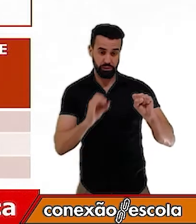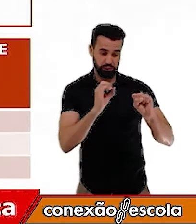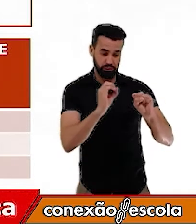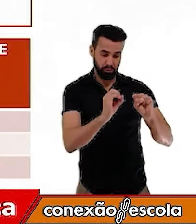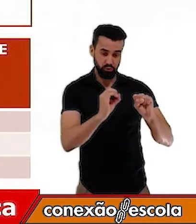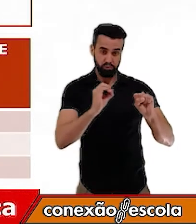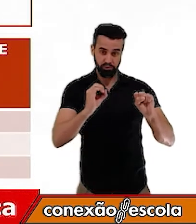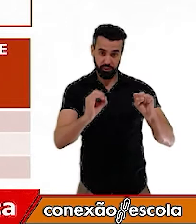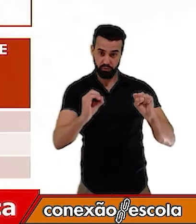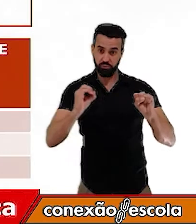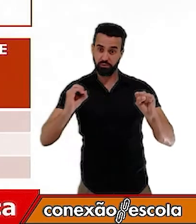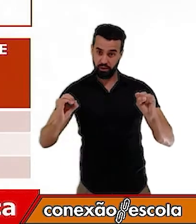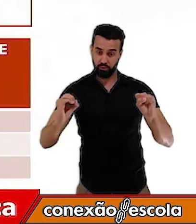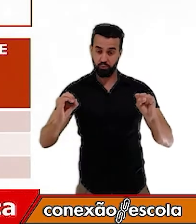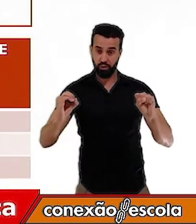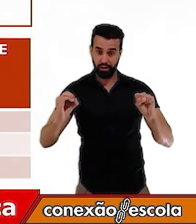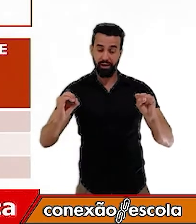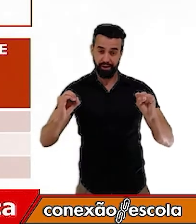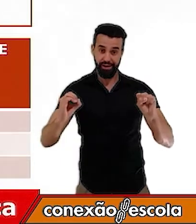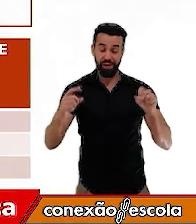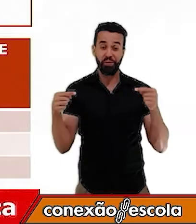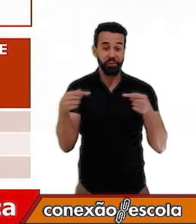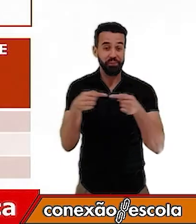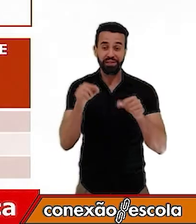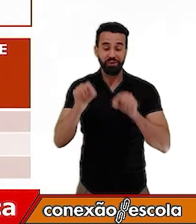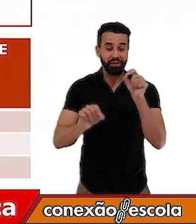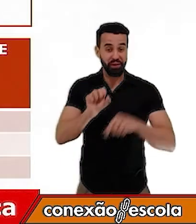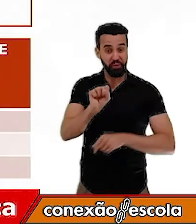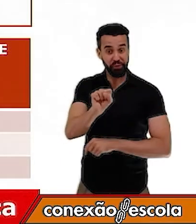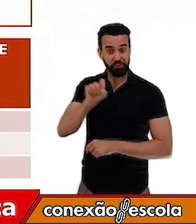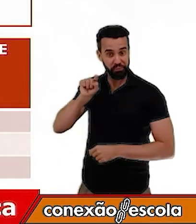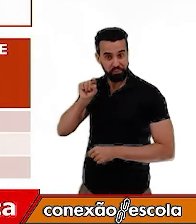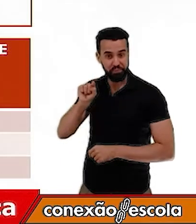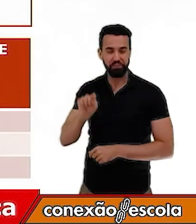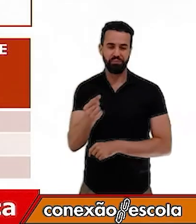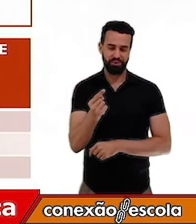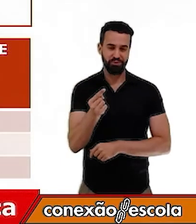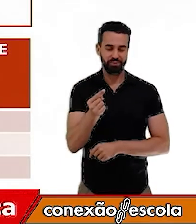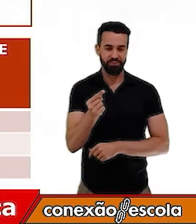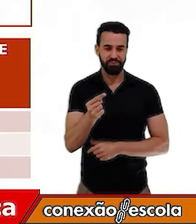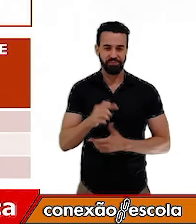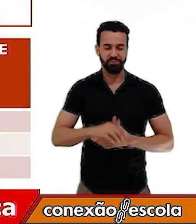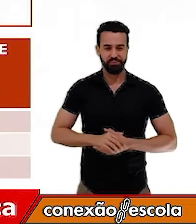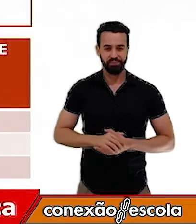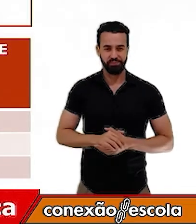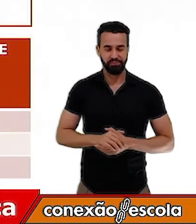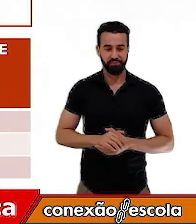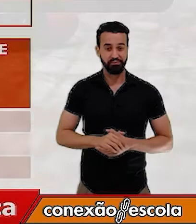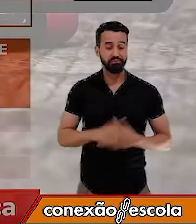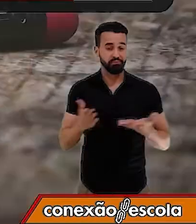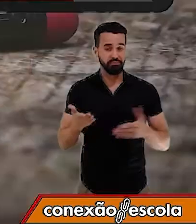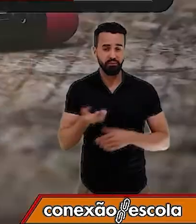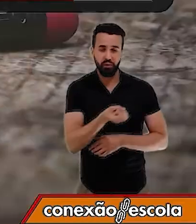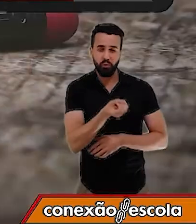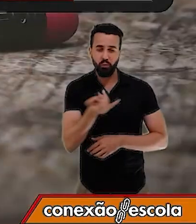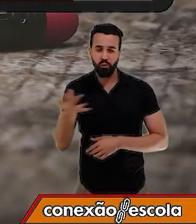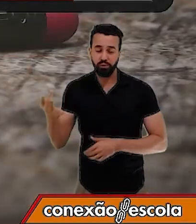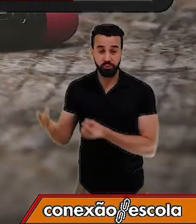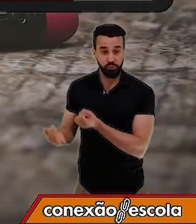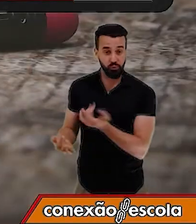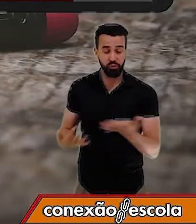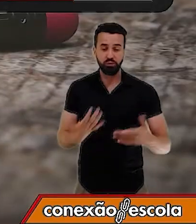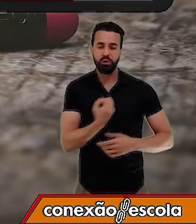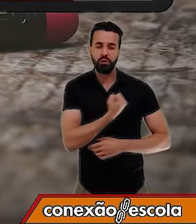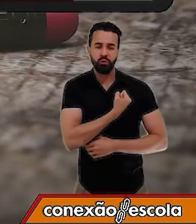Eu tenho 8.000, que é o valor desse algarismo no meu número. Quantos algarismos